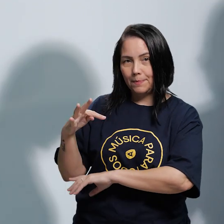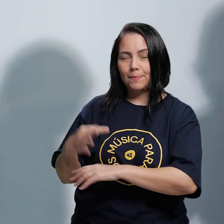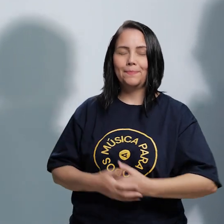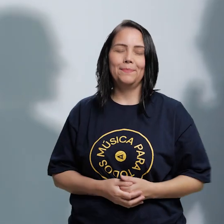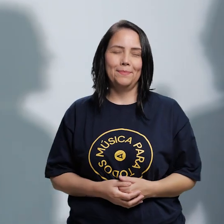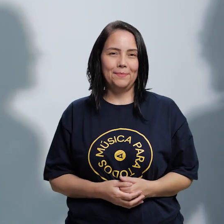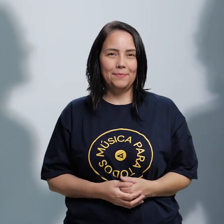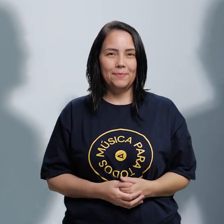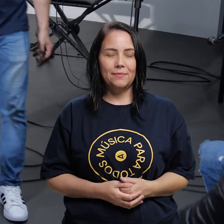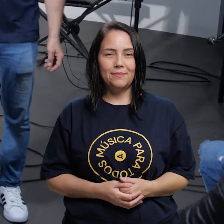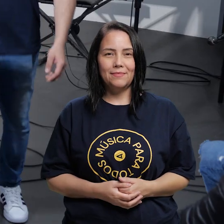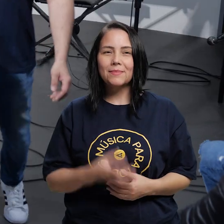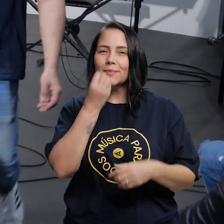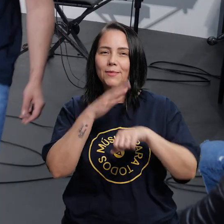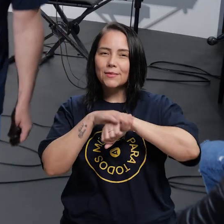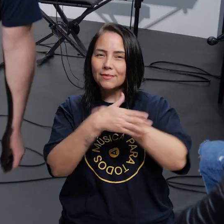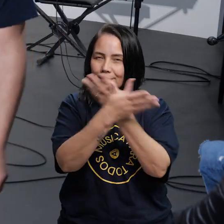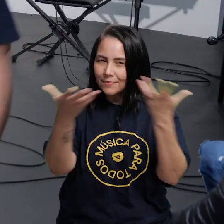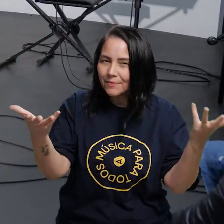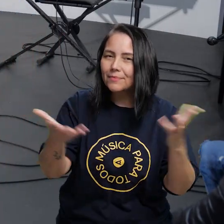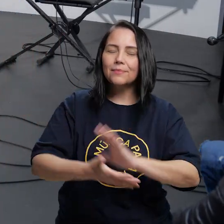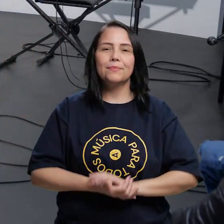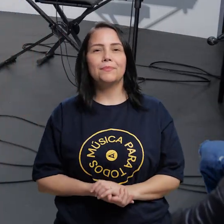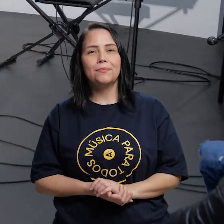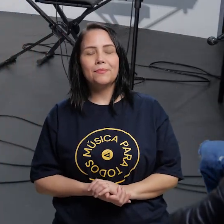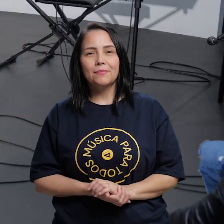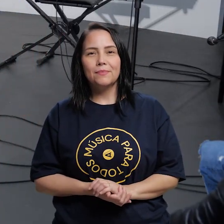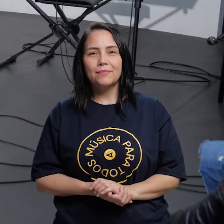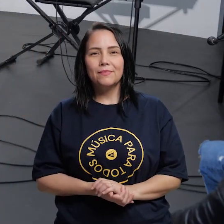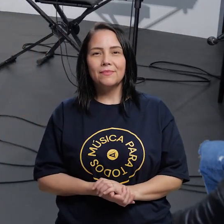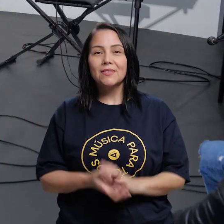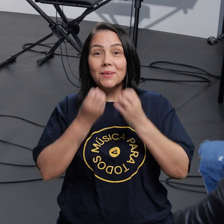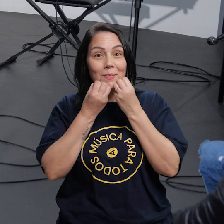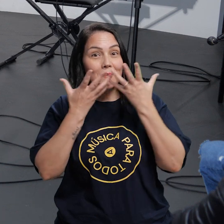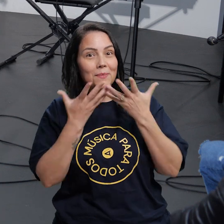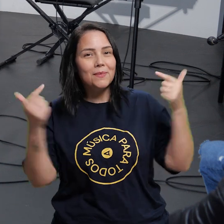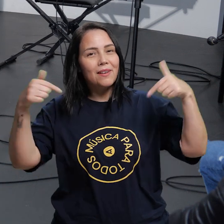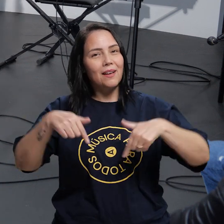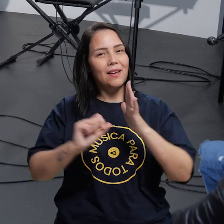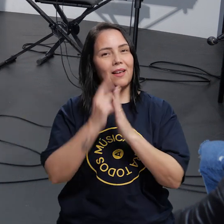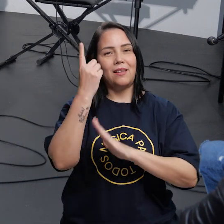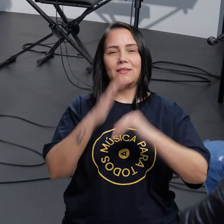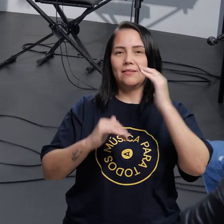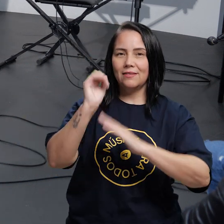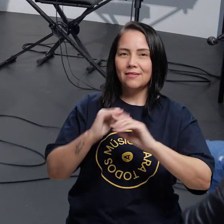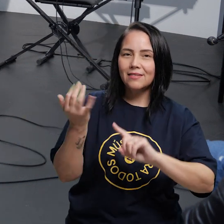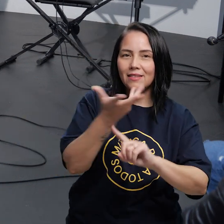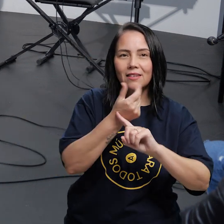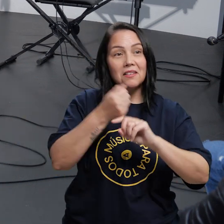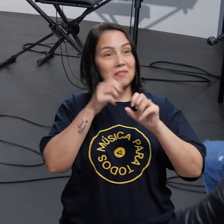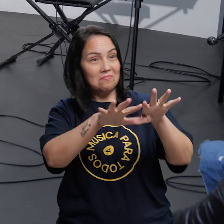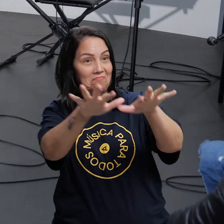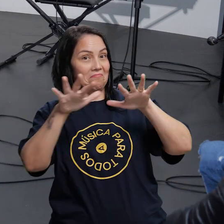palavra para você agora. Boa noite a todos. É muito bom, né? Nossa primeira prática artística,